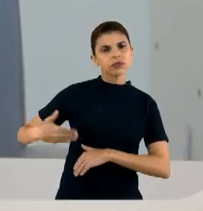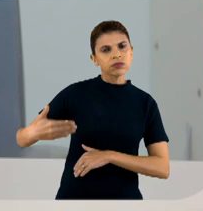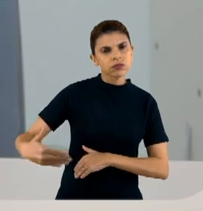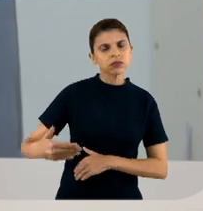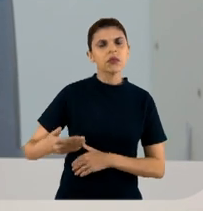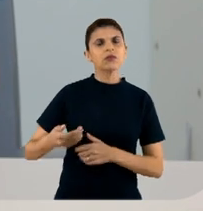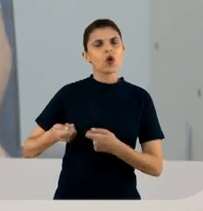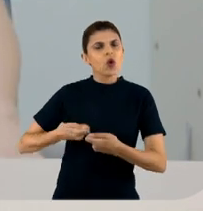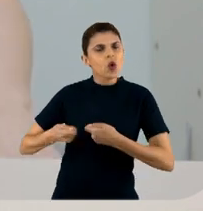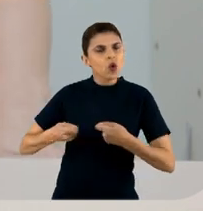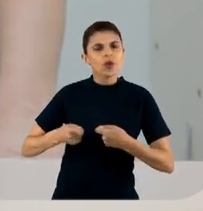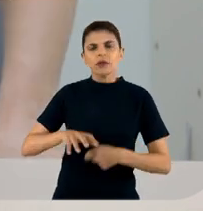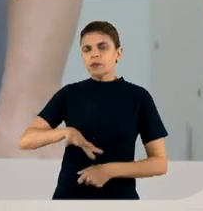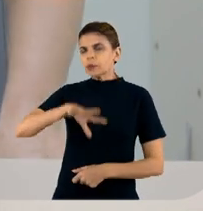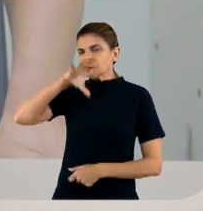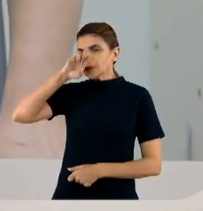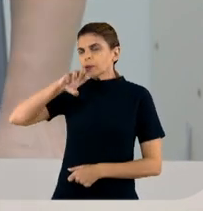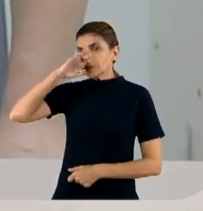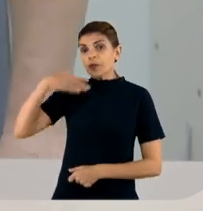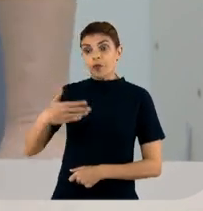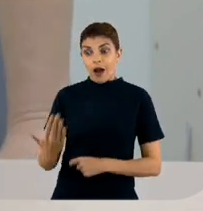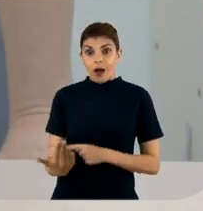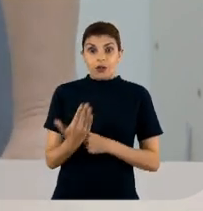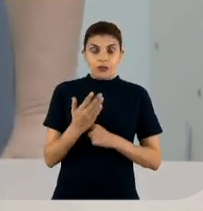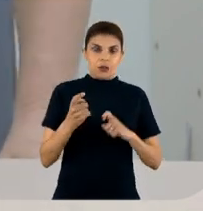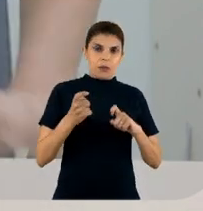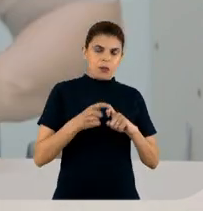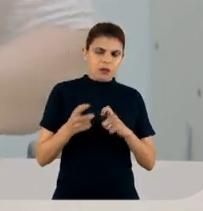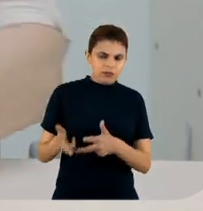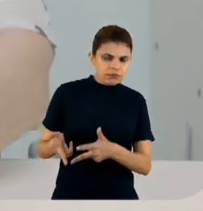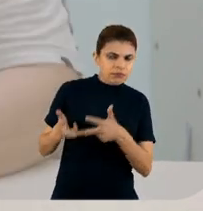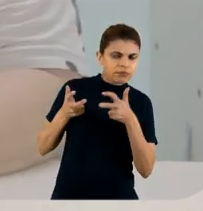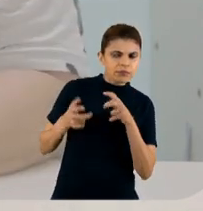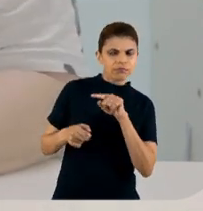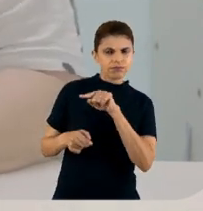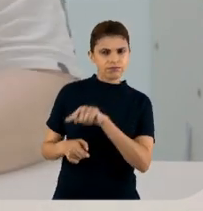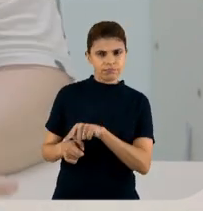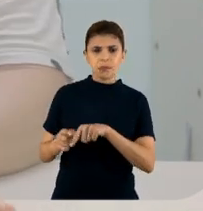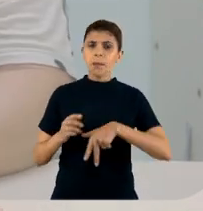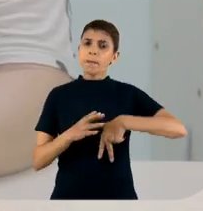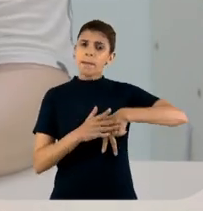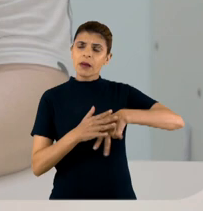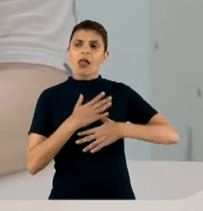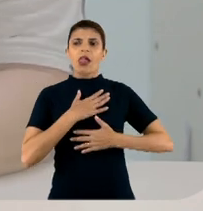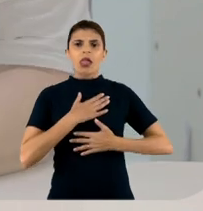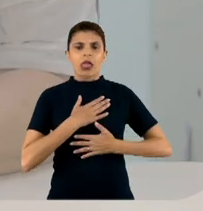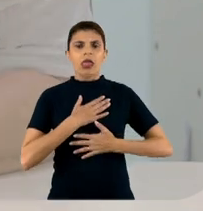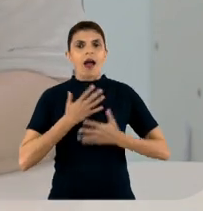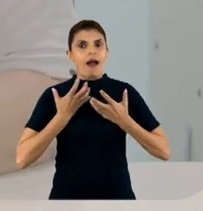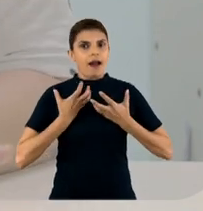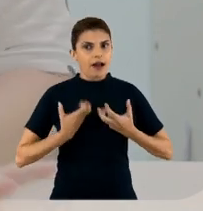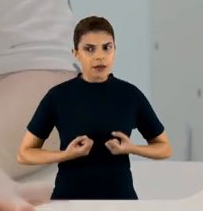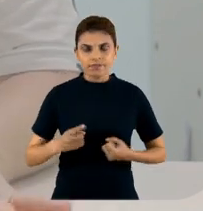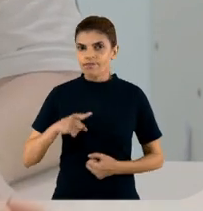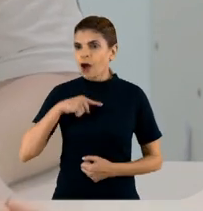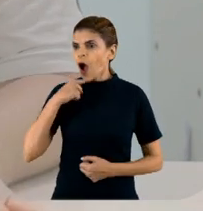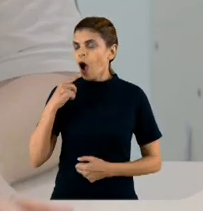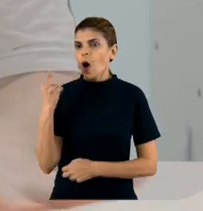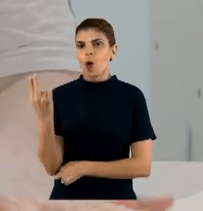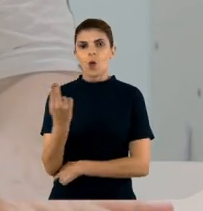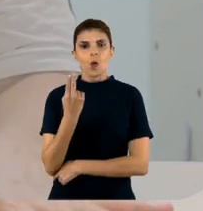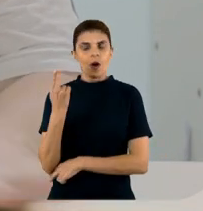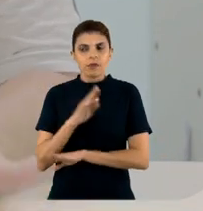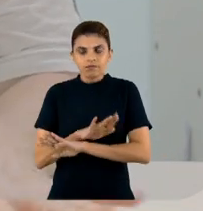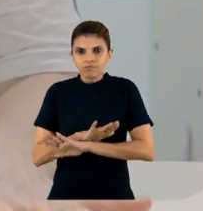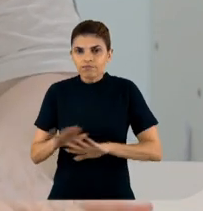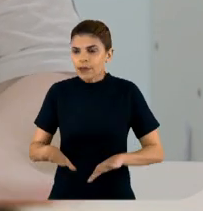da frequência respiratória Então tudo isso vai ajudar o médico a perceber que esse esse paciente tá cansando ele não vai aguentar mais